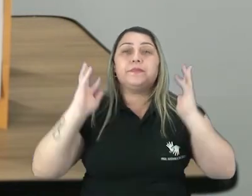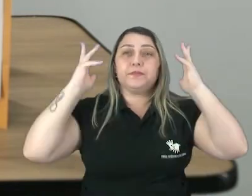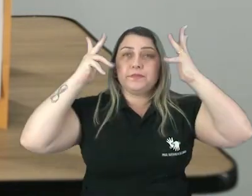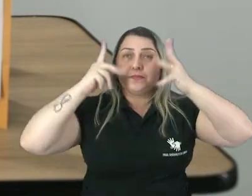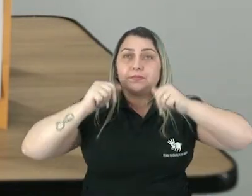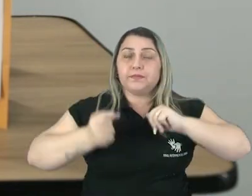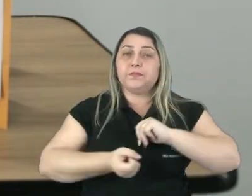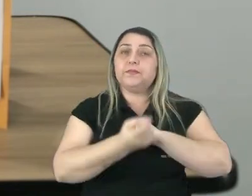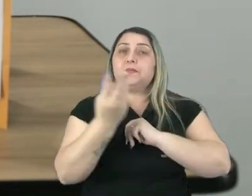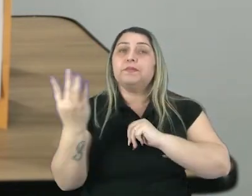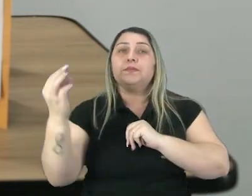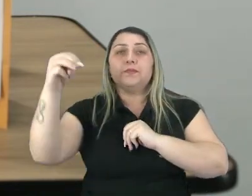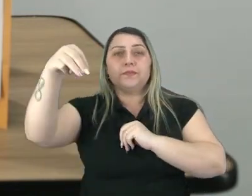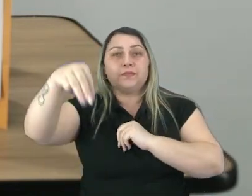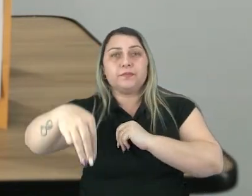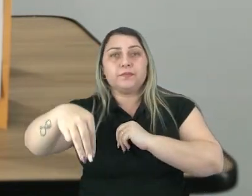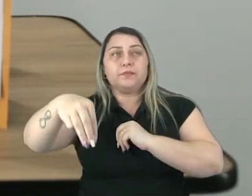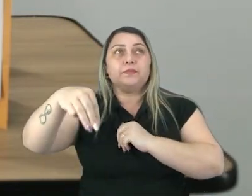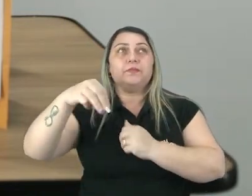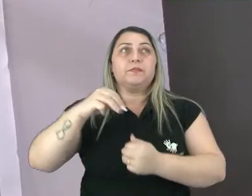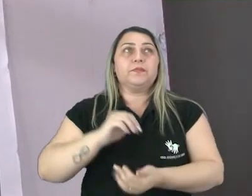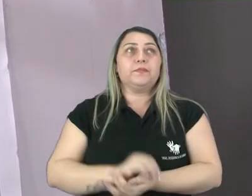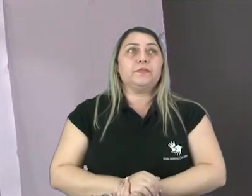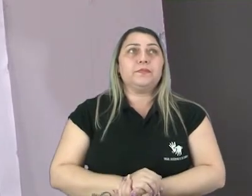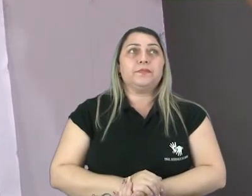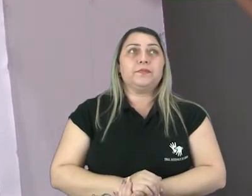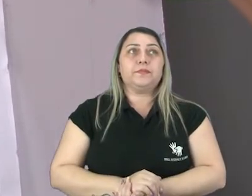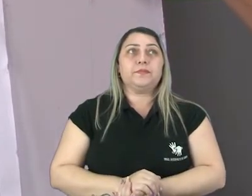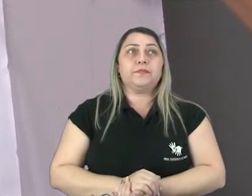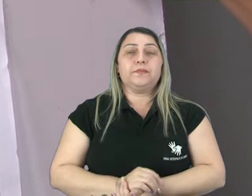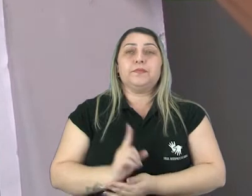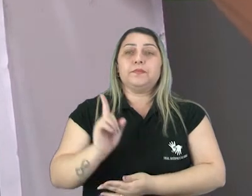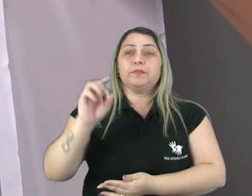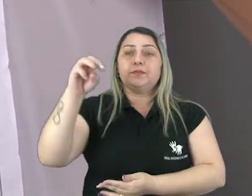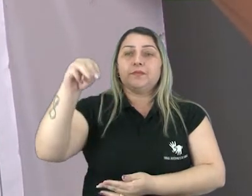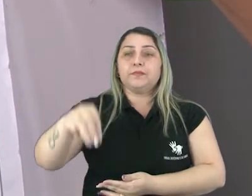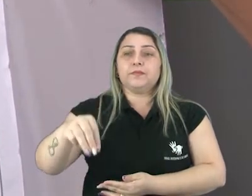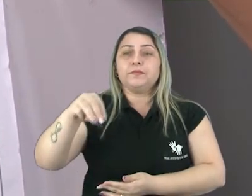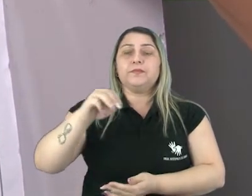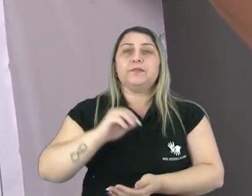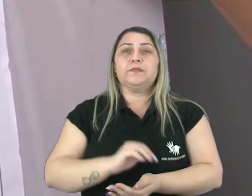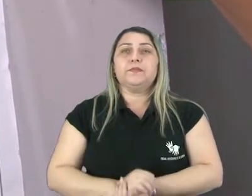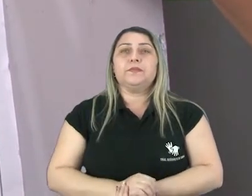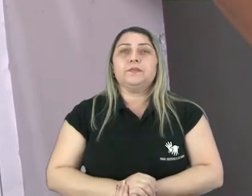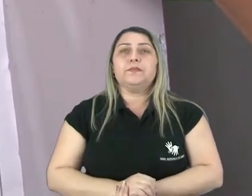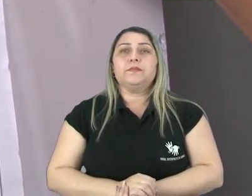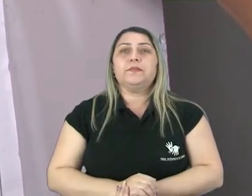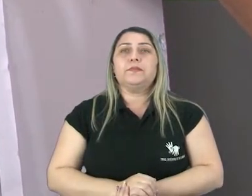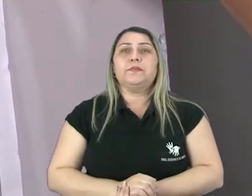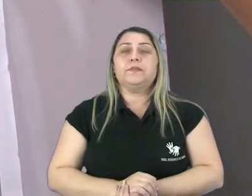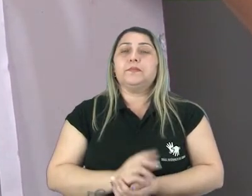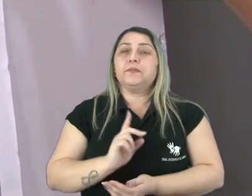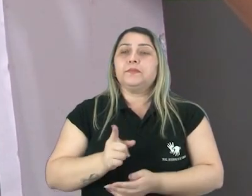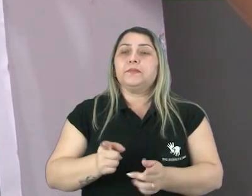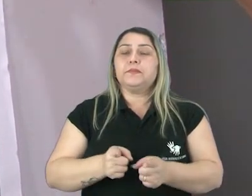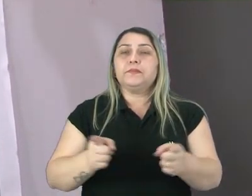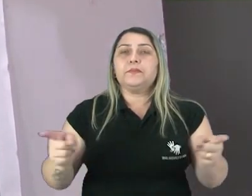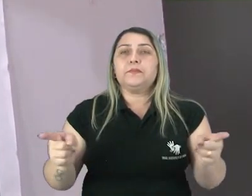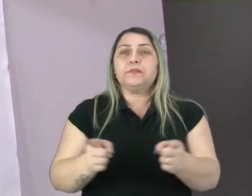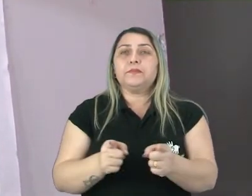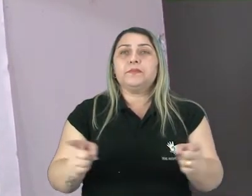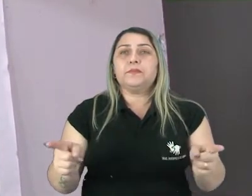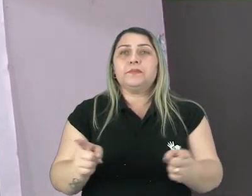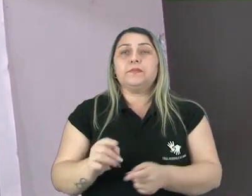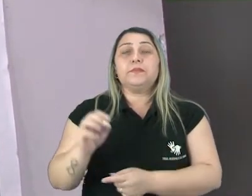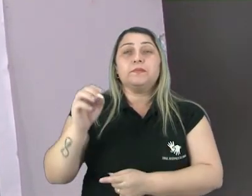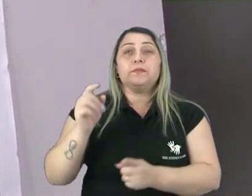leão. Quantos metros? Vamos descobrir. Aqui, até 1 metro, o elefante e o leão têm a mesma medida. Porém,